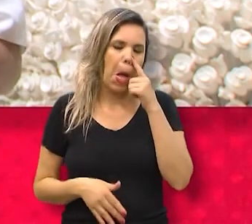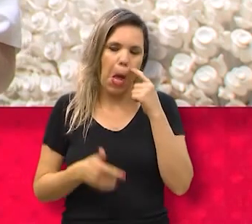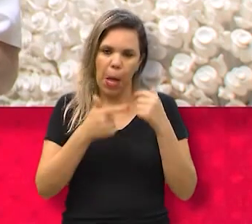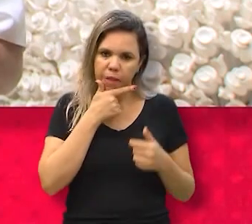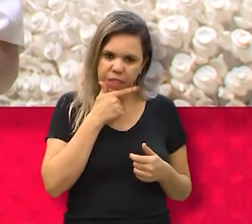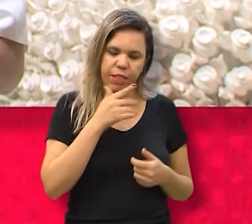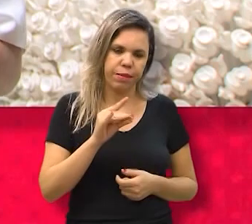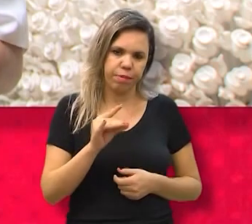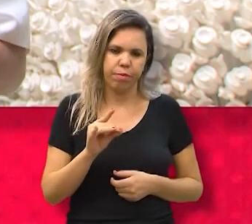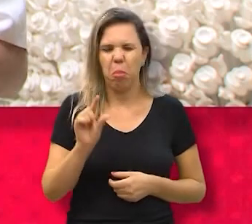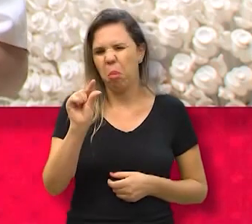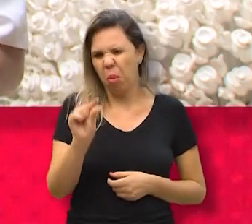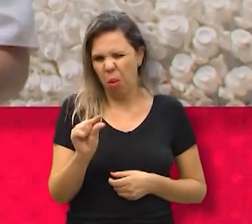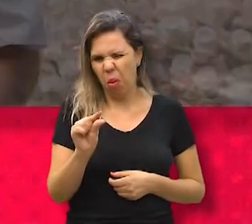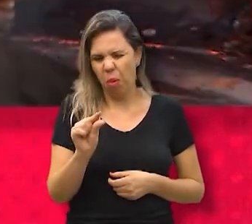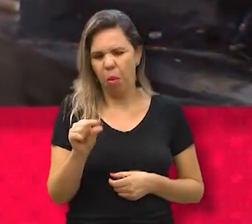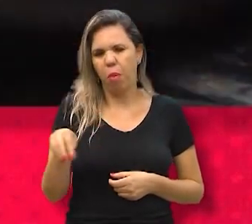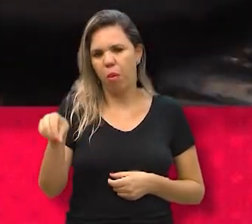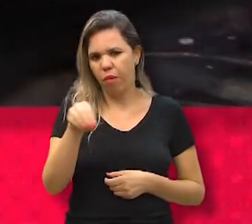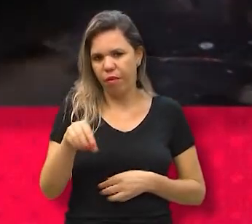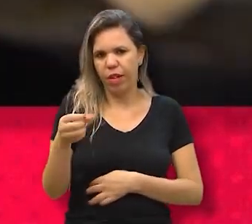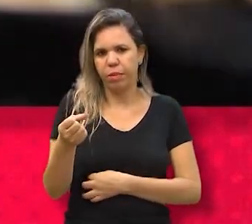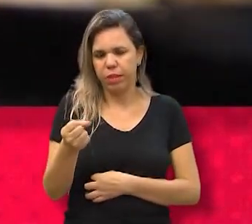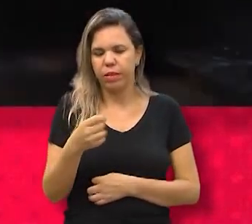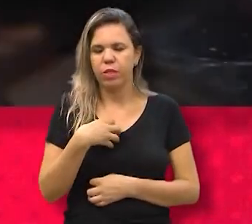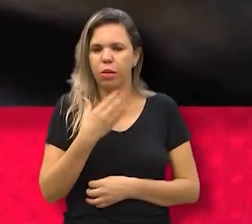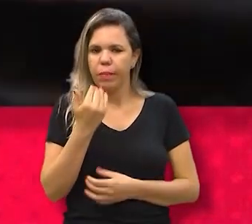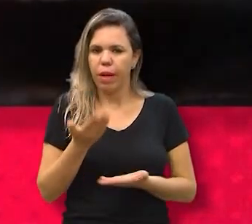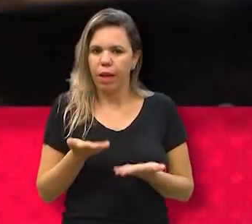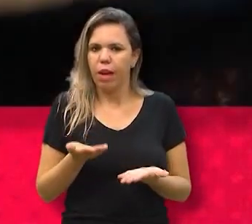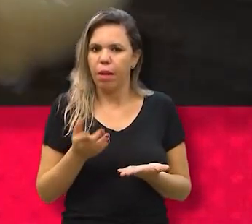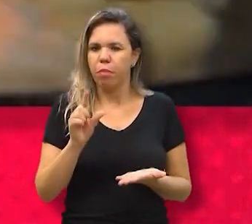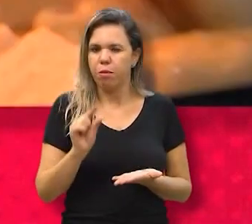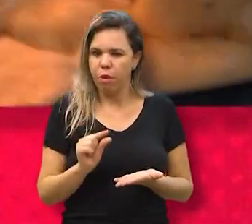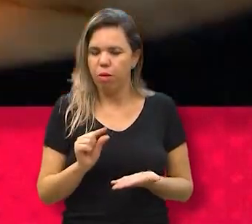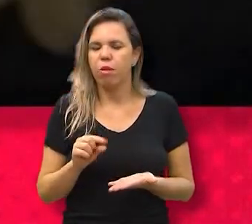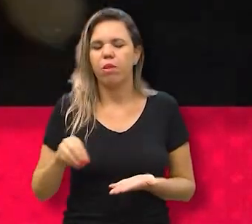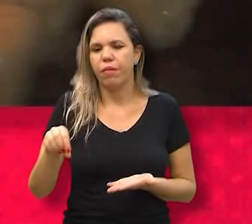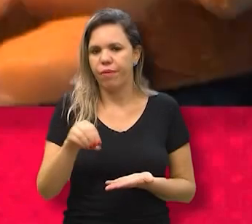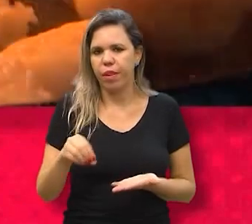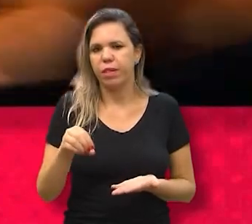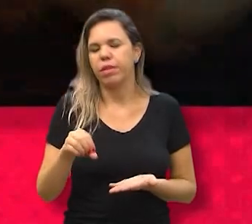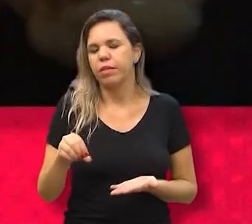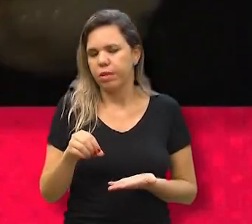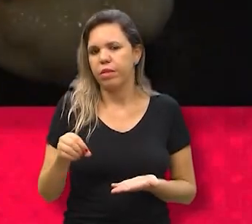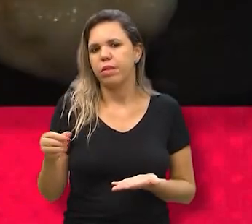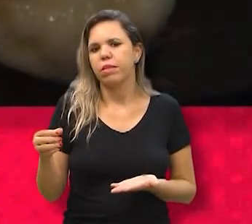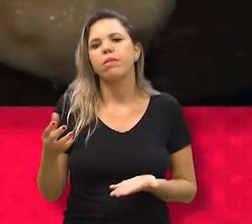queijo para dar uma liga, e menos farinha. Quando você comer uma massa e você sentir que ela é leve, é sinal que ela tem menos farinha de trigo.